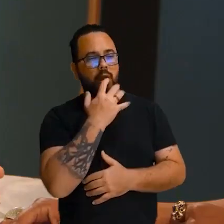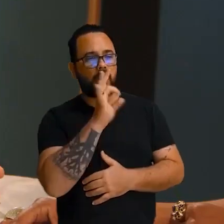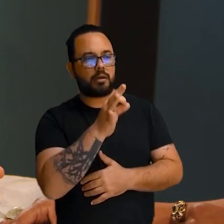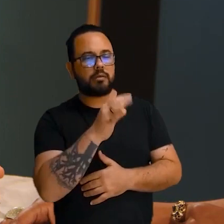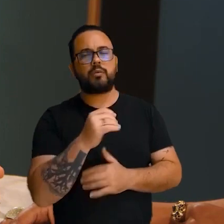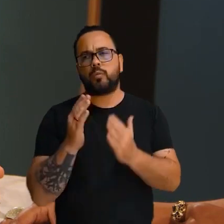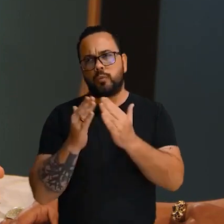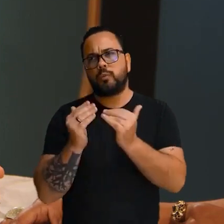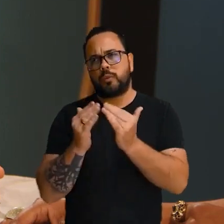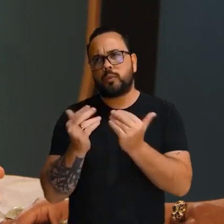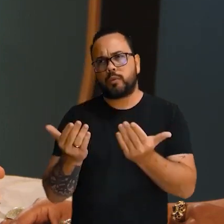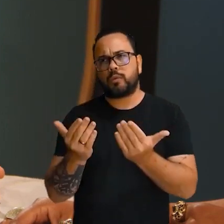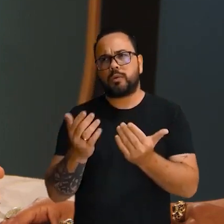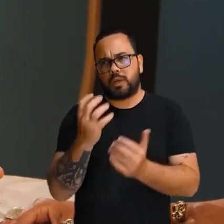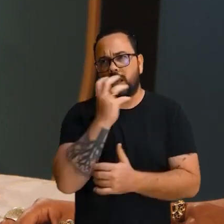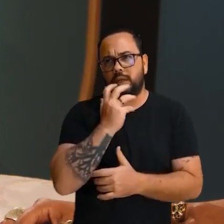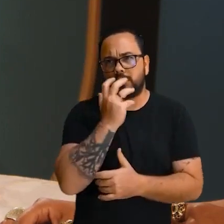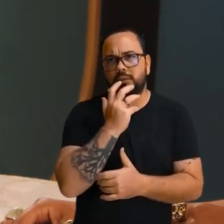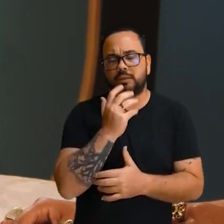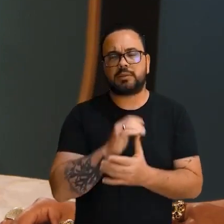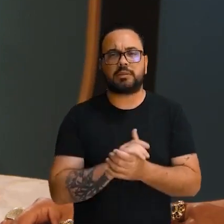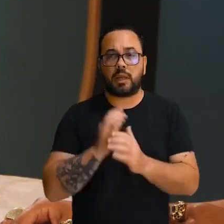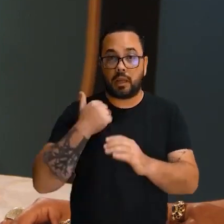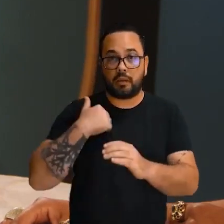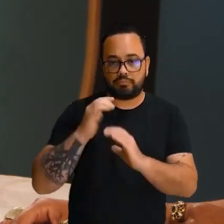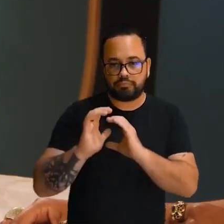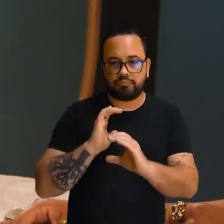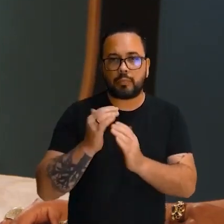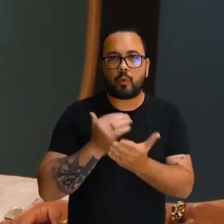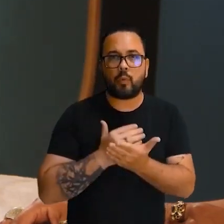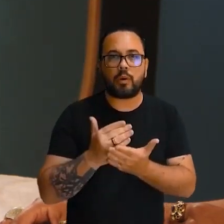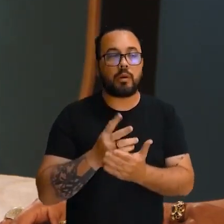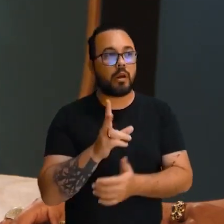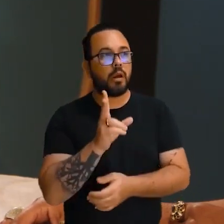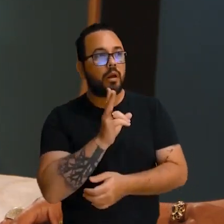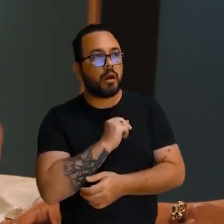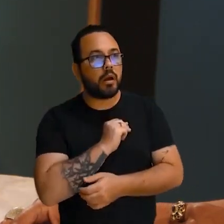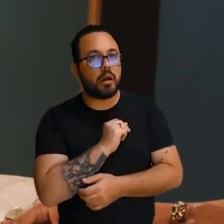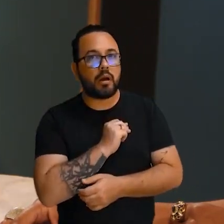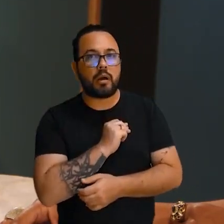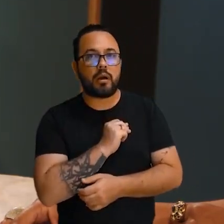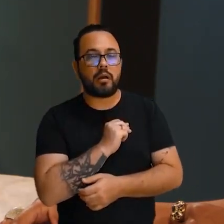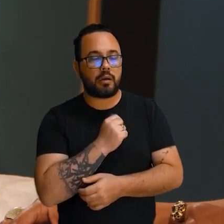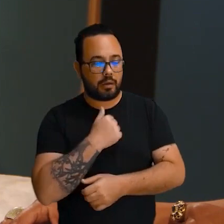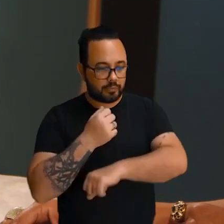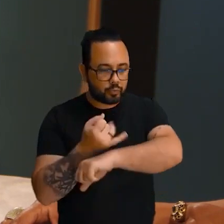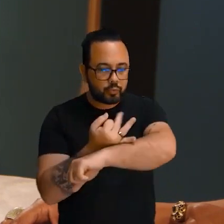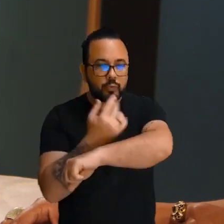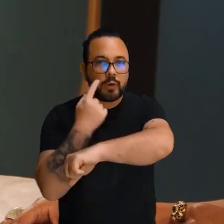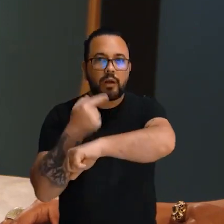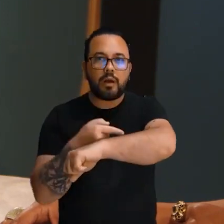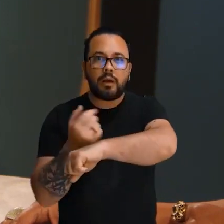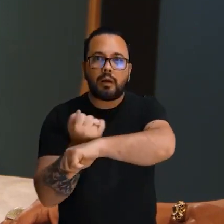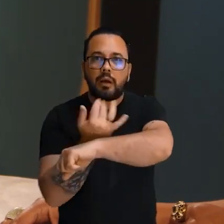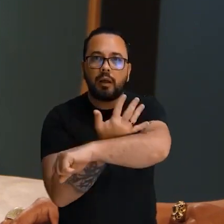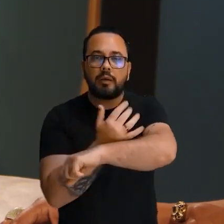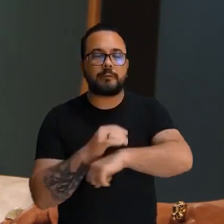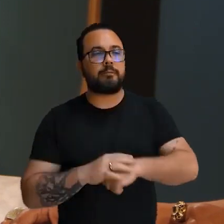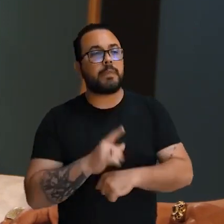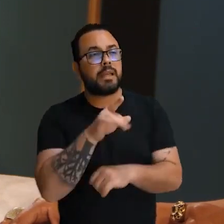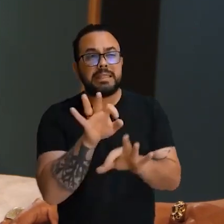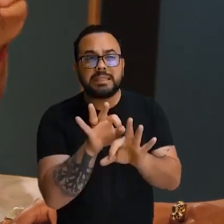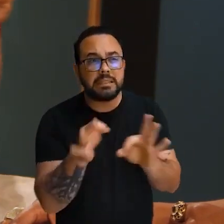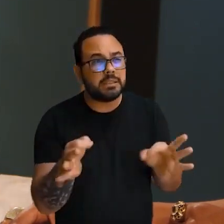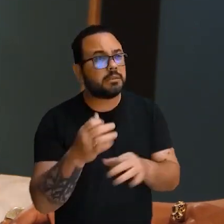favor. Era uma coisa... Canta. A hora que eu cantei, o cara, uau. Ele fazia assim, ó, me arrepia. Que o cara legal. É mais simples do que eu